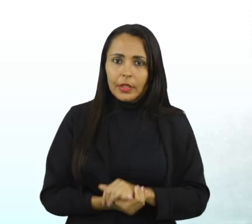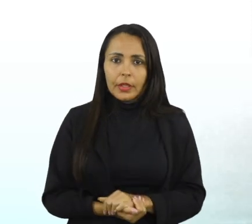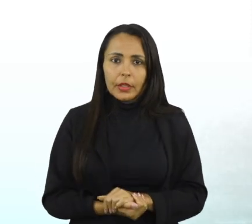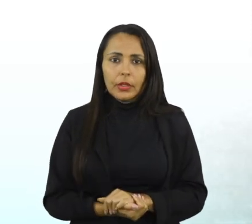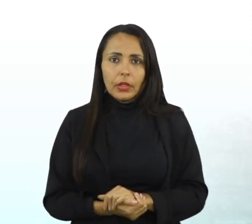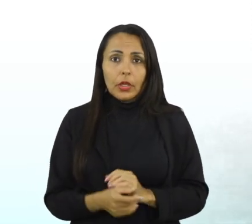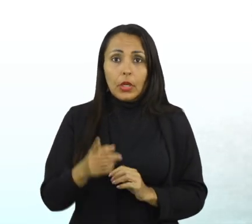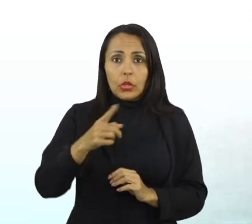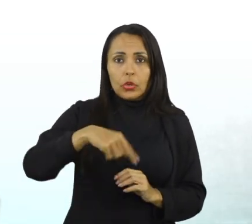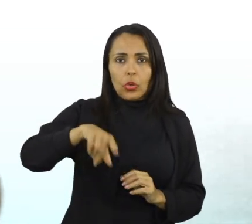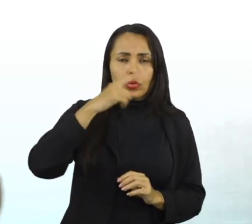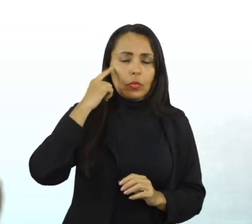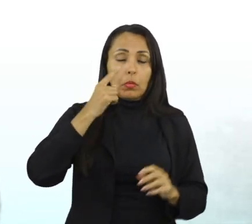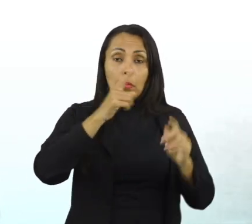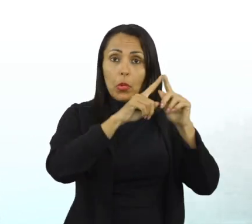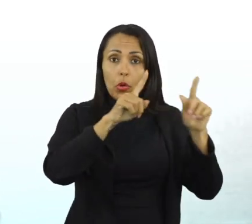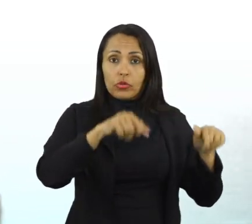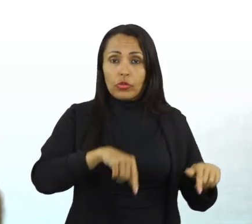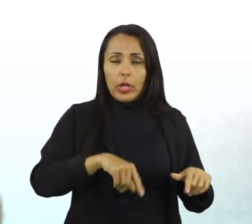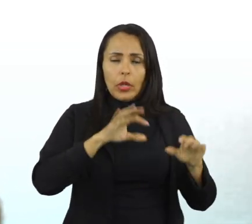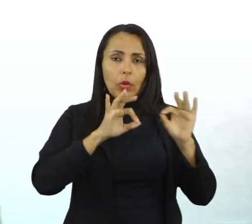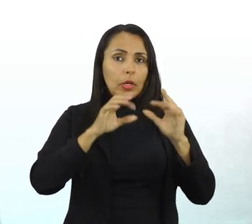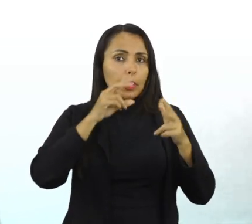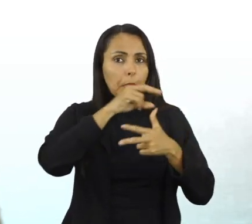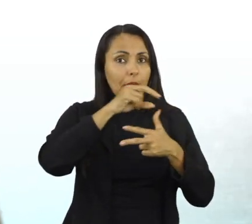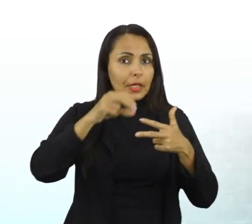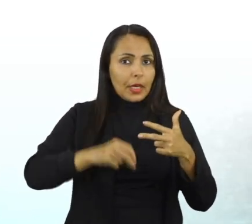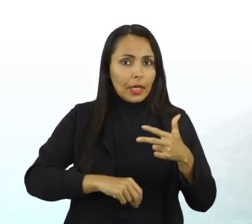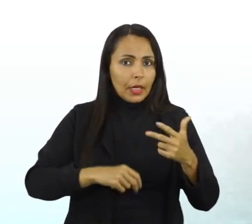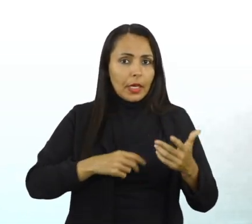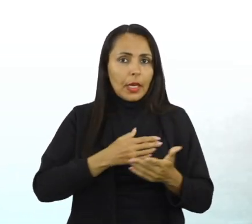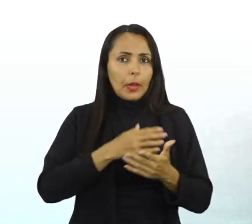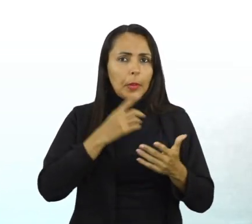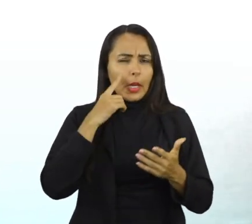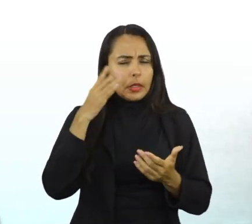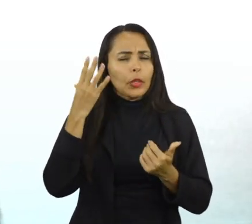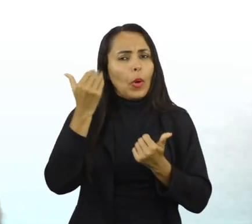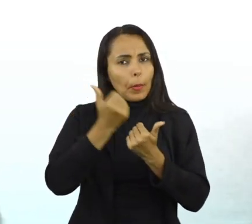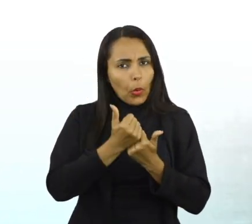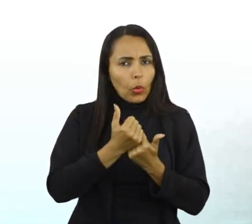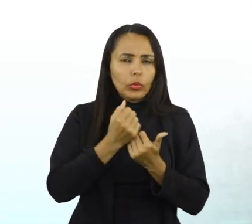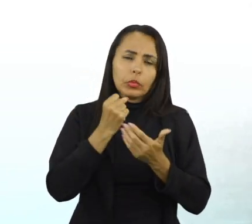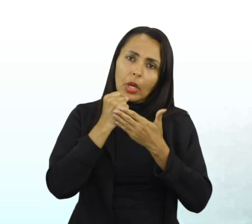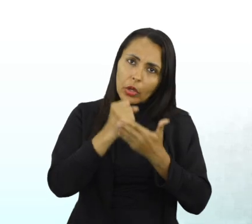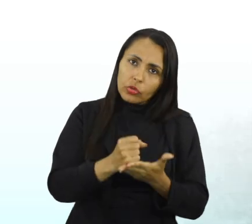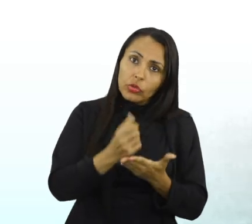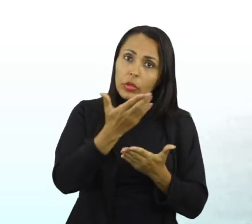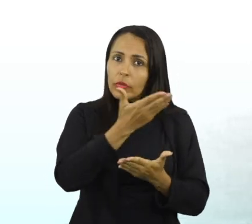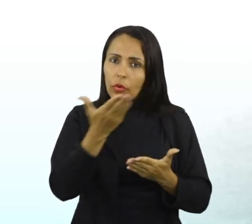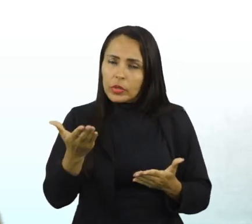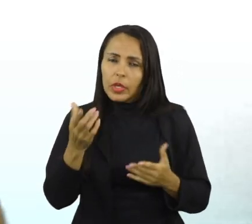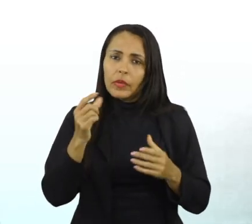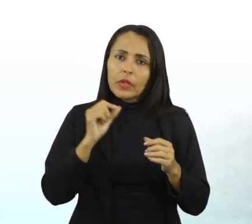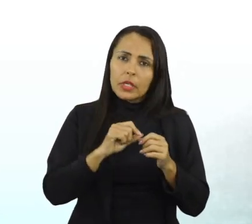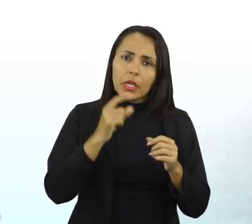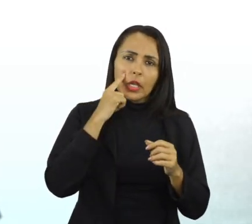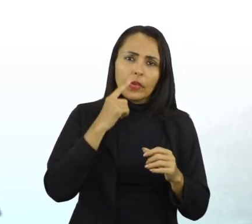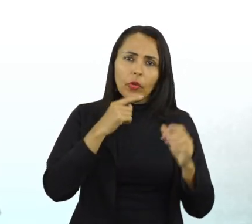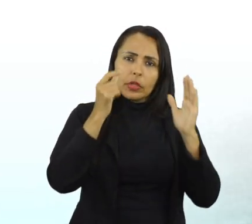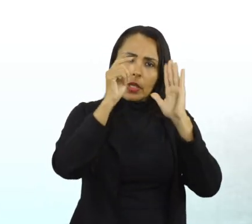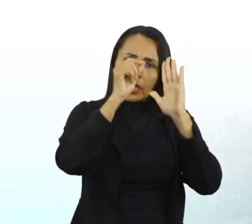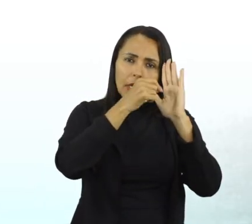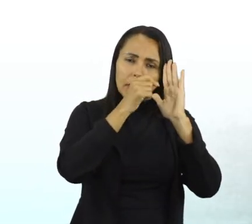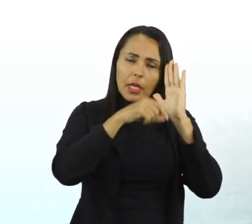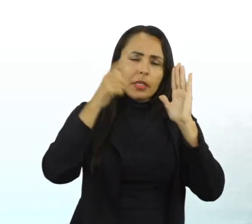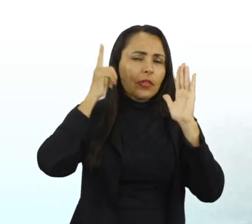estudando, tá? Olha, esse nosso projeto Prepara Enem é para te dar um apoio, dar um reforço e